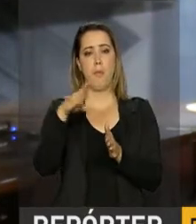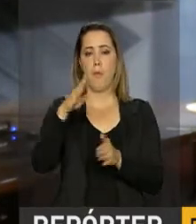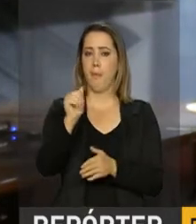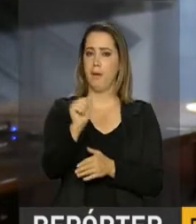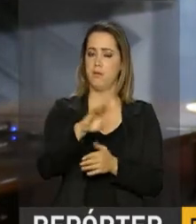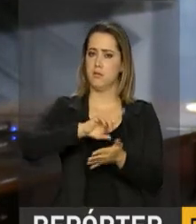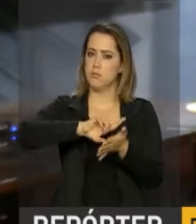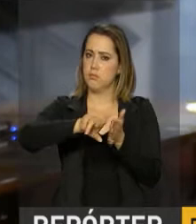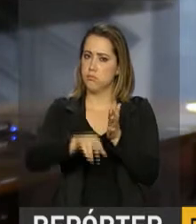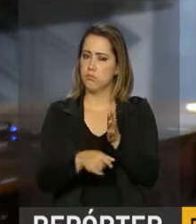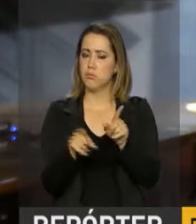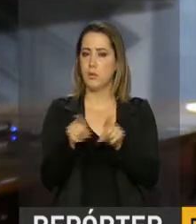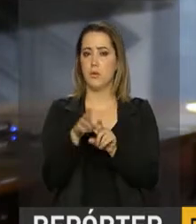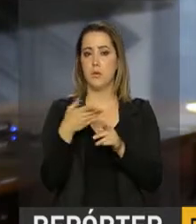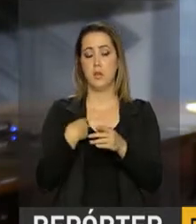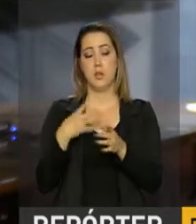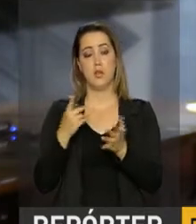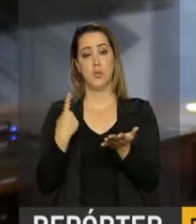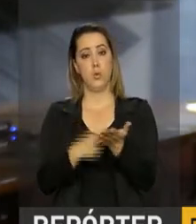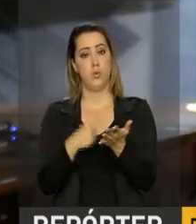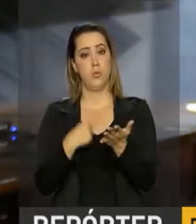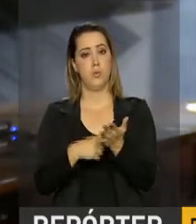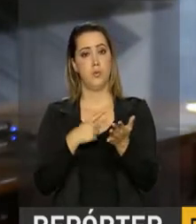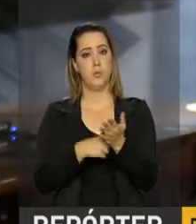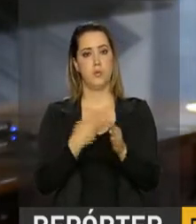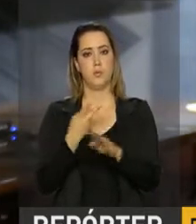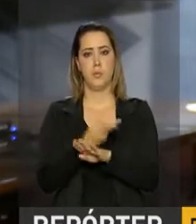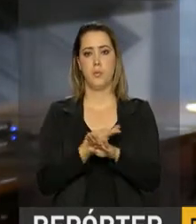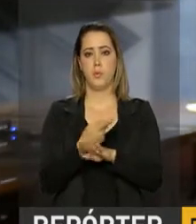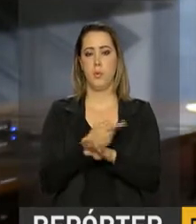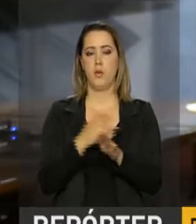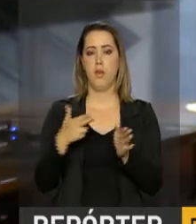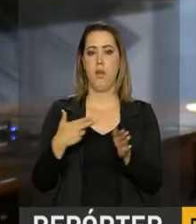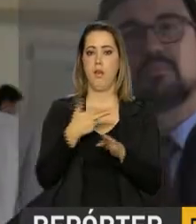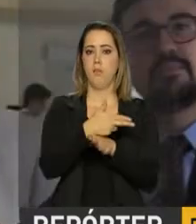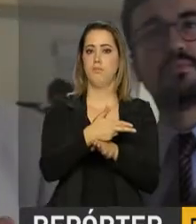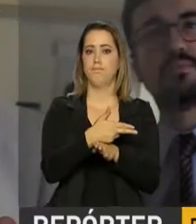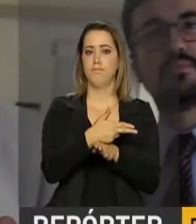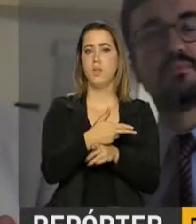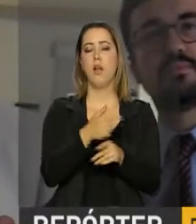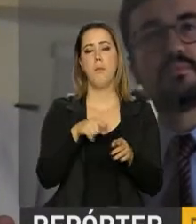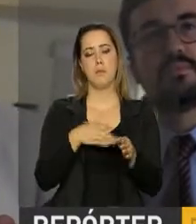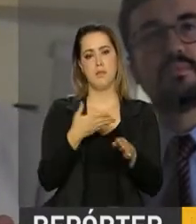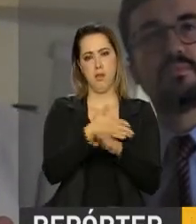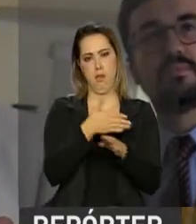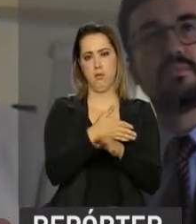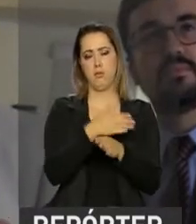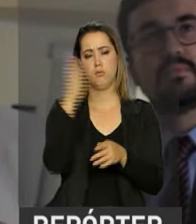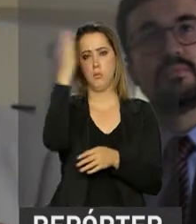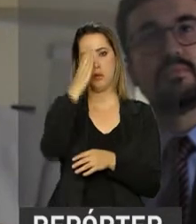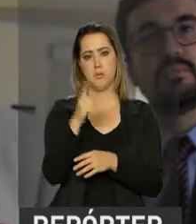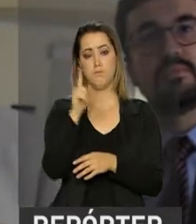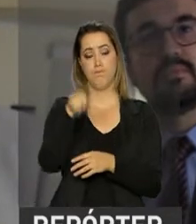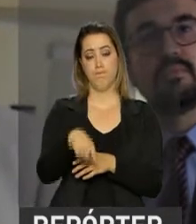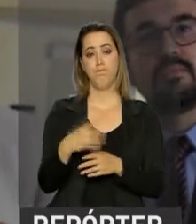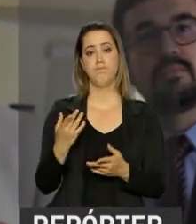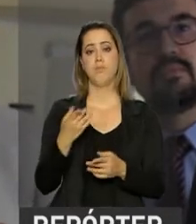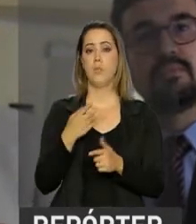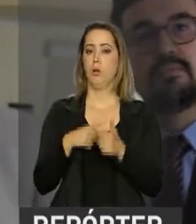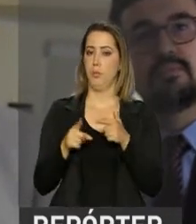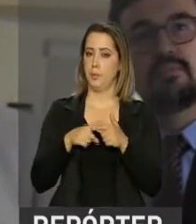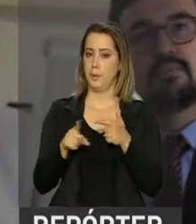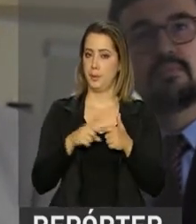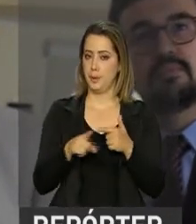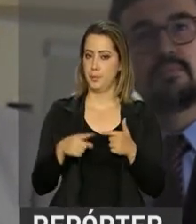cooperação para rastreamento de armas roubadas que entra no brasil um programa muito importante porque com